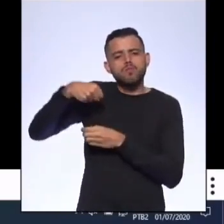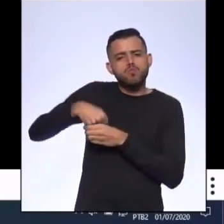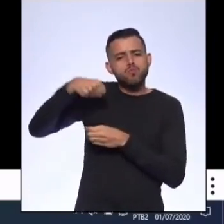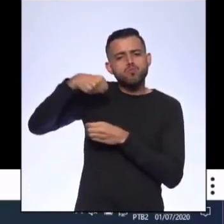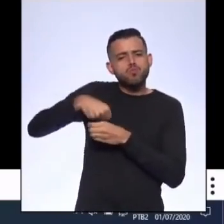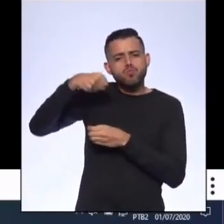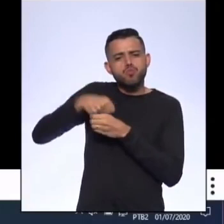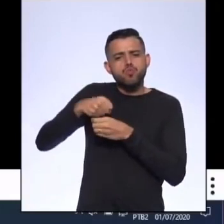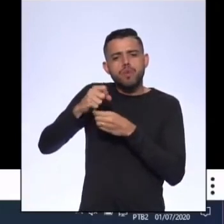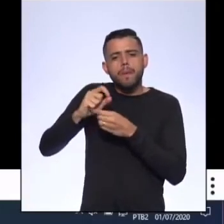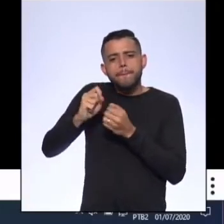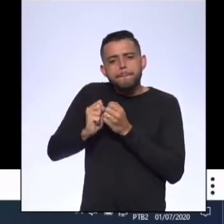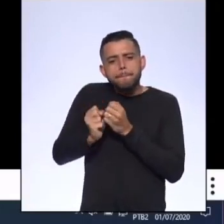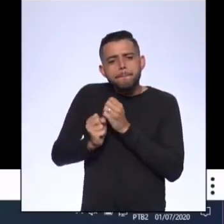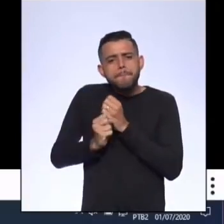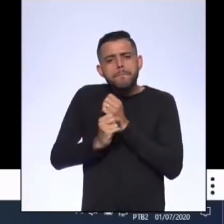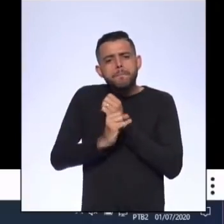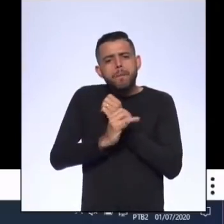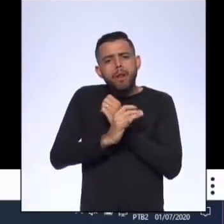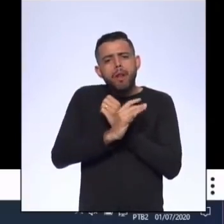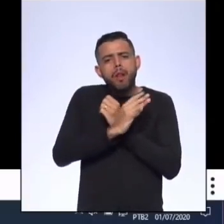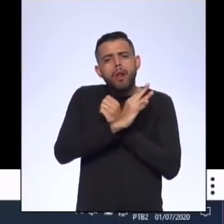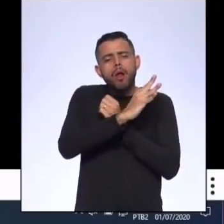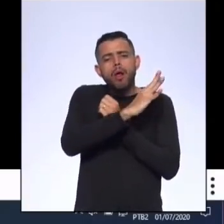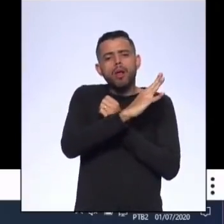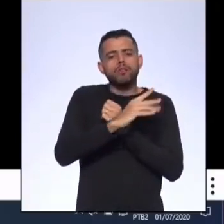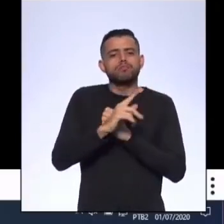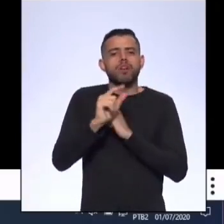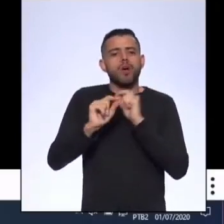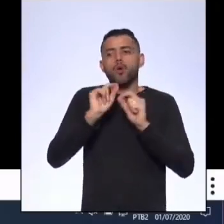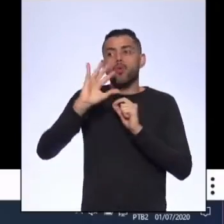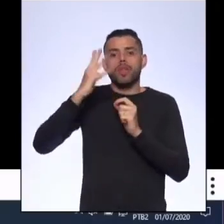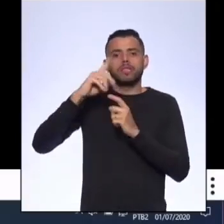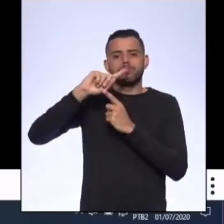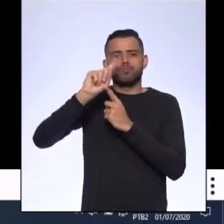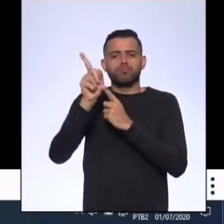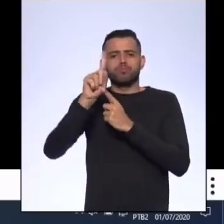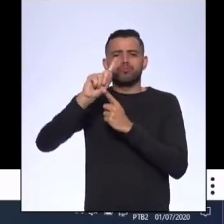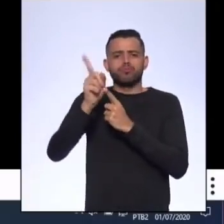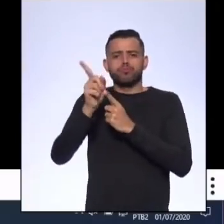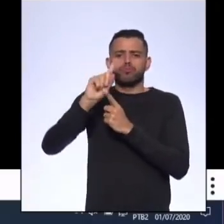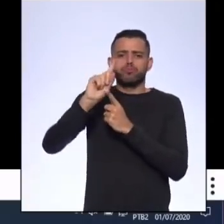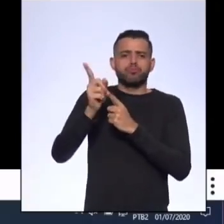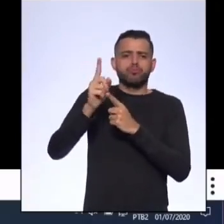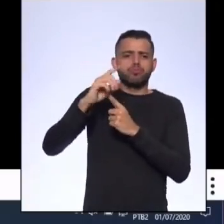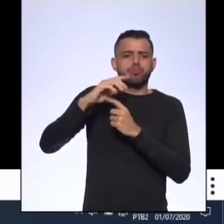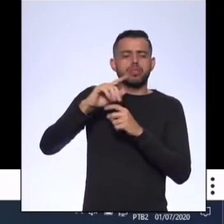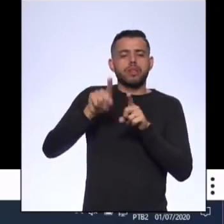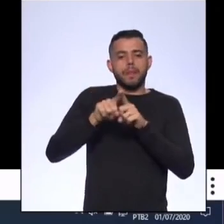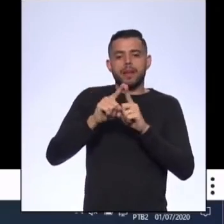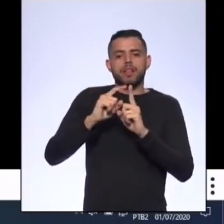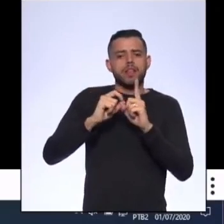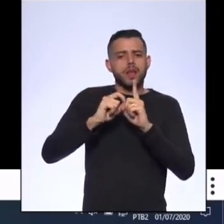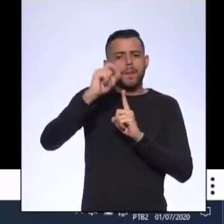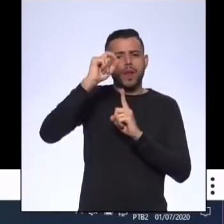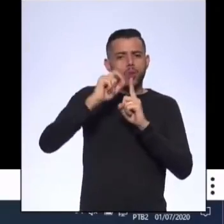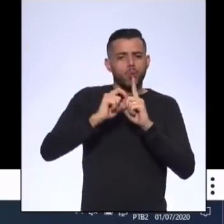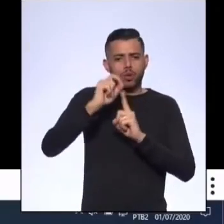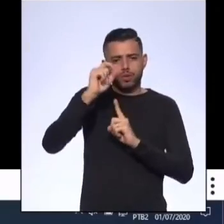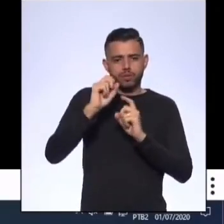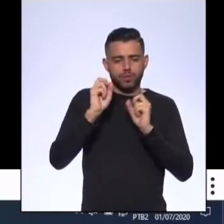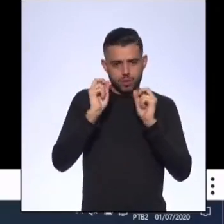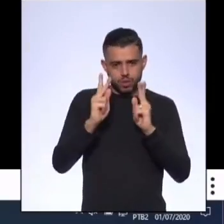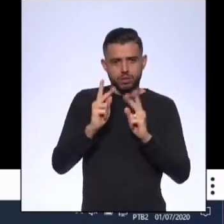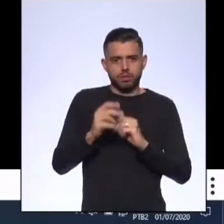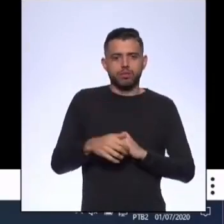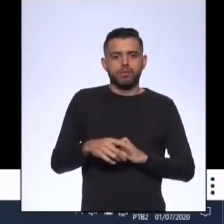dentro, vocês vão observar o que acontece com a pressão e o que acontece com a temperatura, tá bom? Quando eu